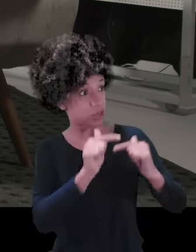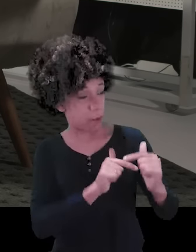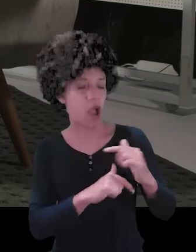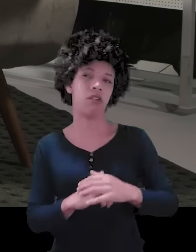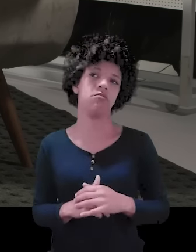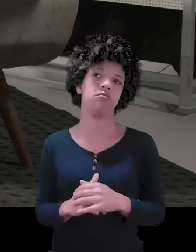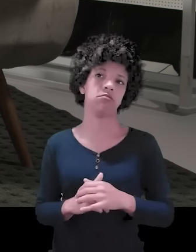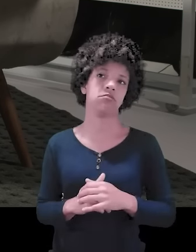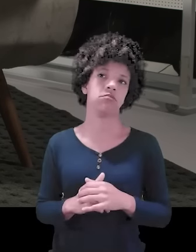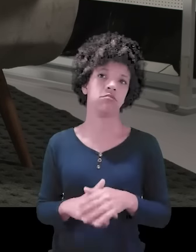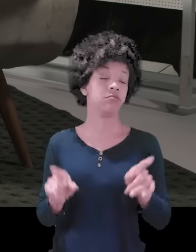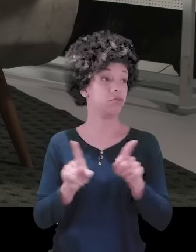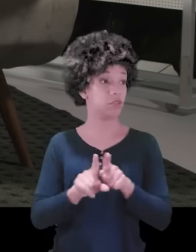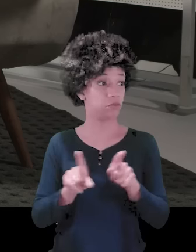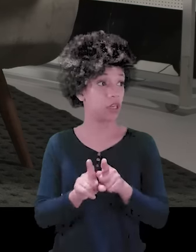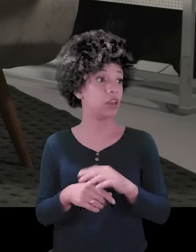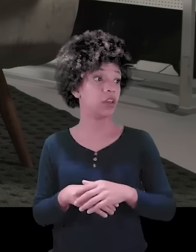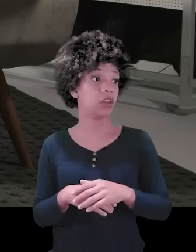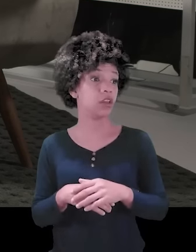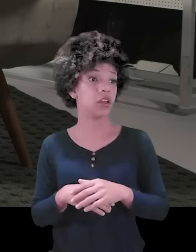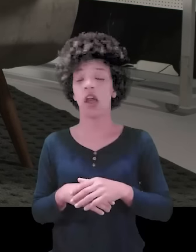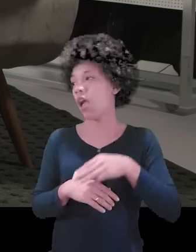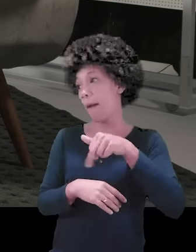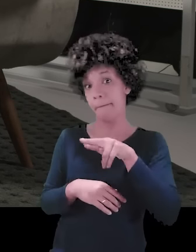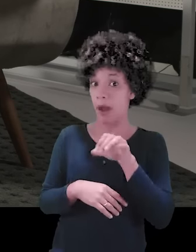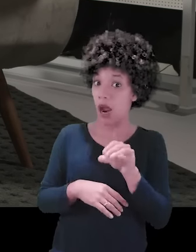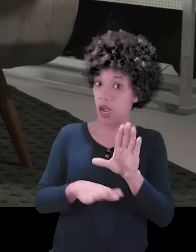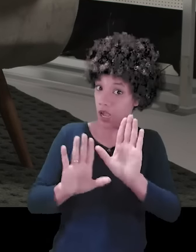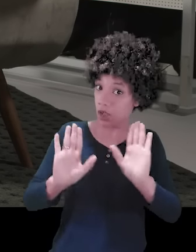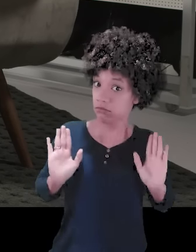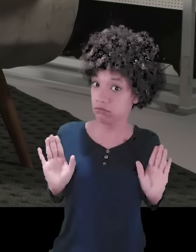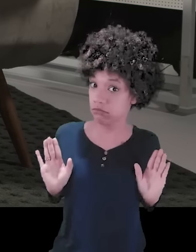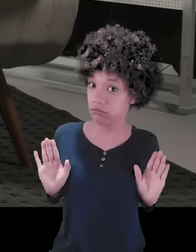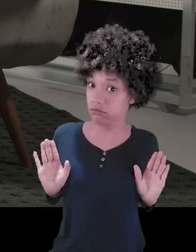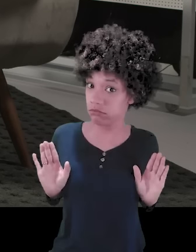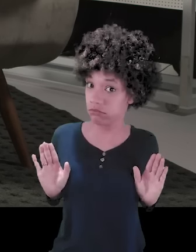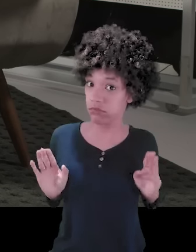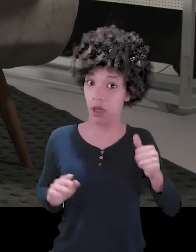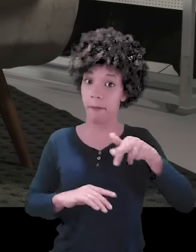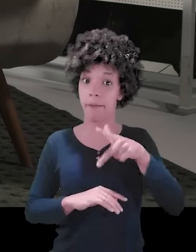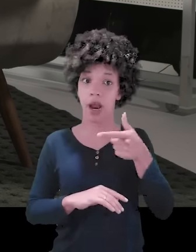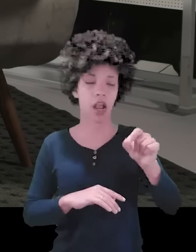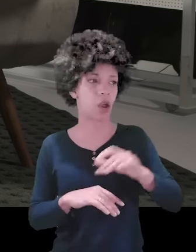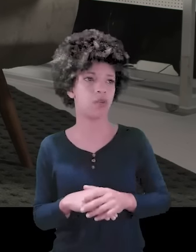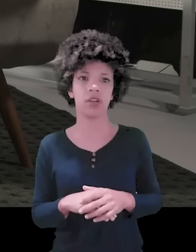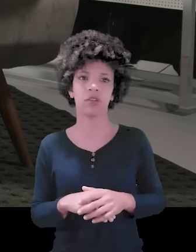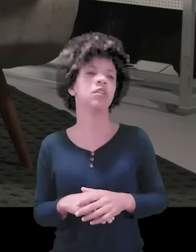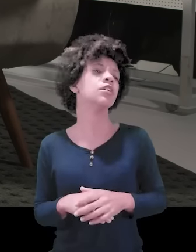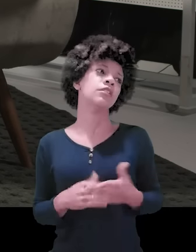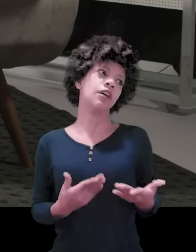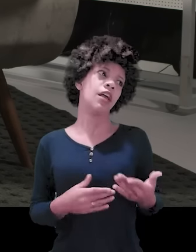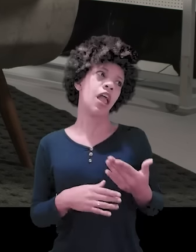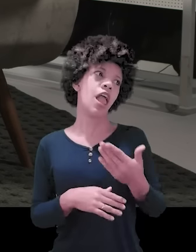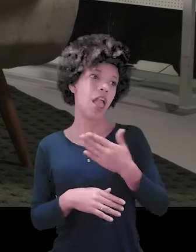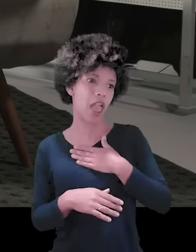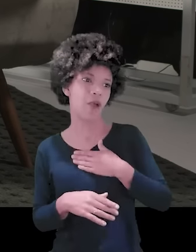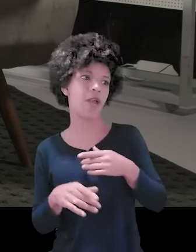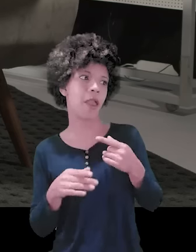trabalho com isso são marcamos tá dizendo tá vão deixar claro aqui não Vamos segunda muito mais